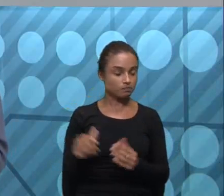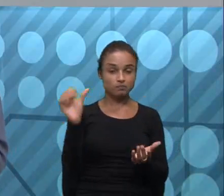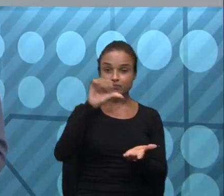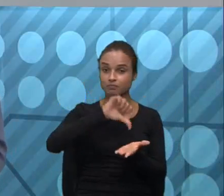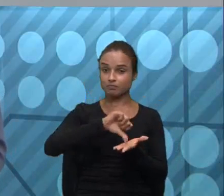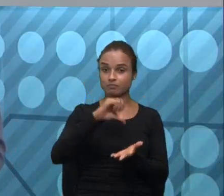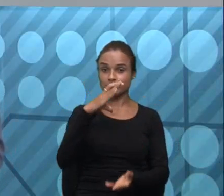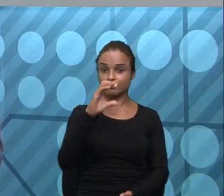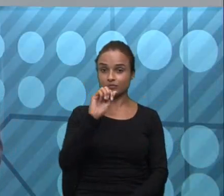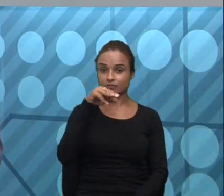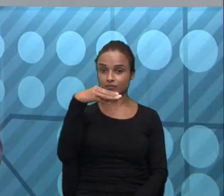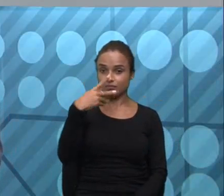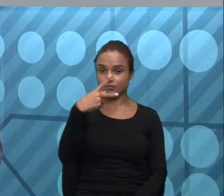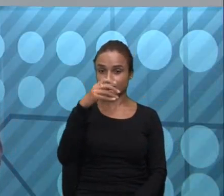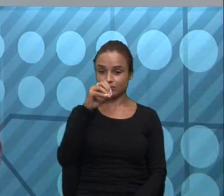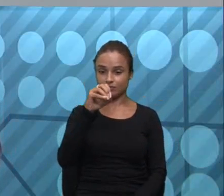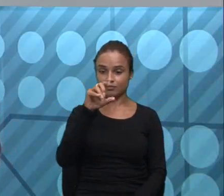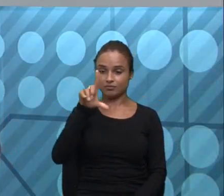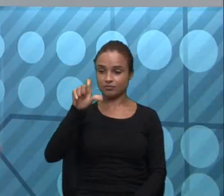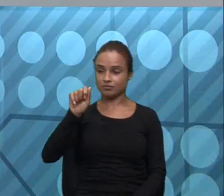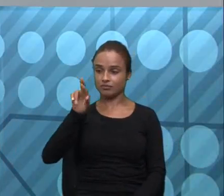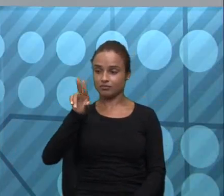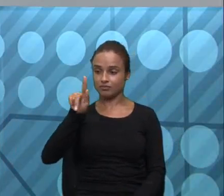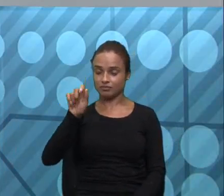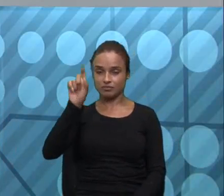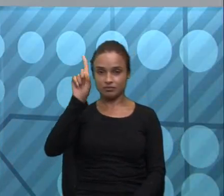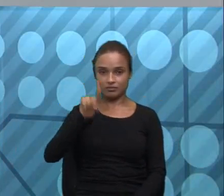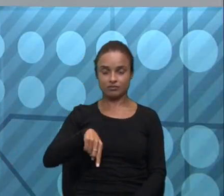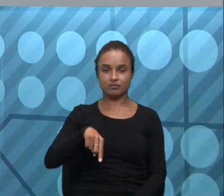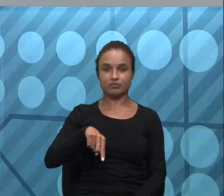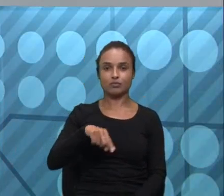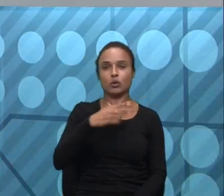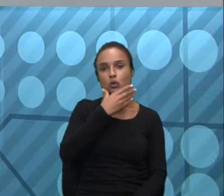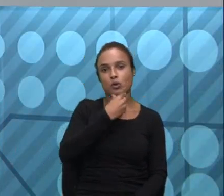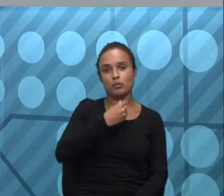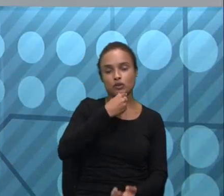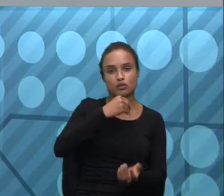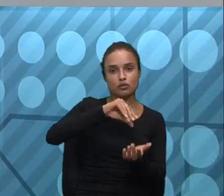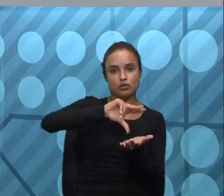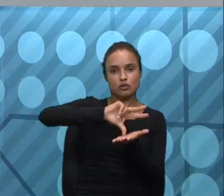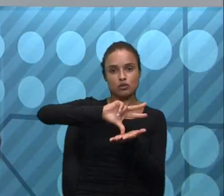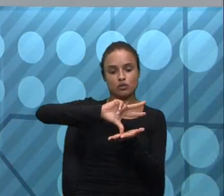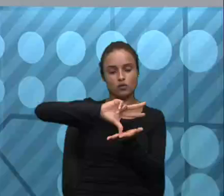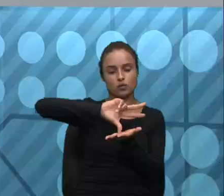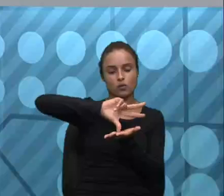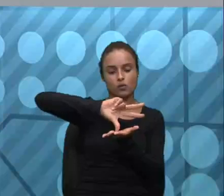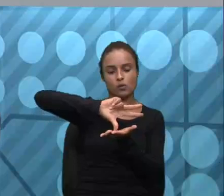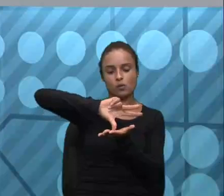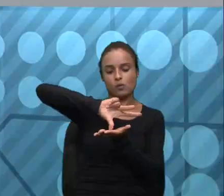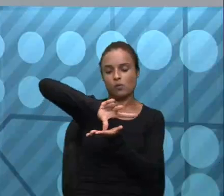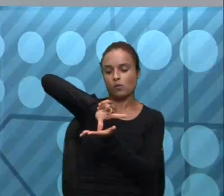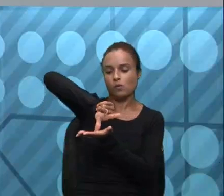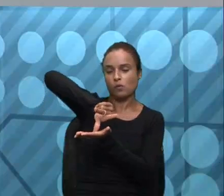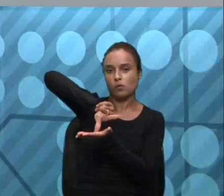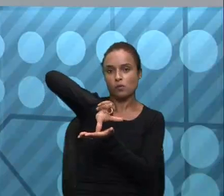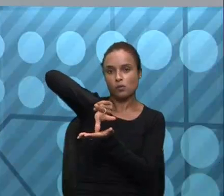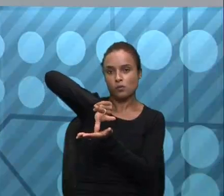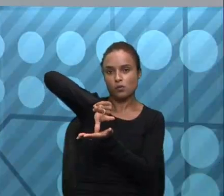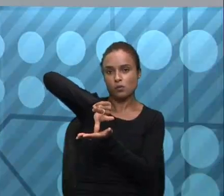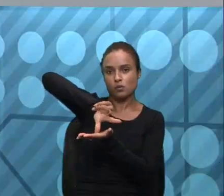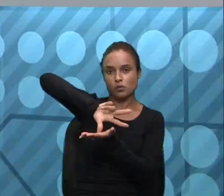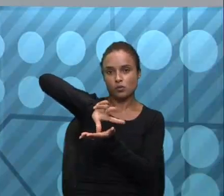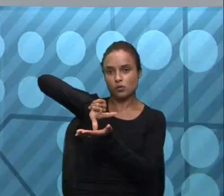para vocês. A perna direita faz uma extensão e a esquerda extensão, o menino que dá o voleio. No menino que faz